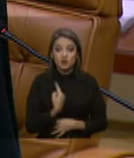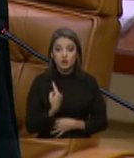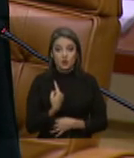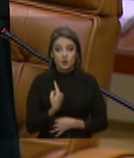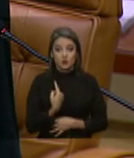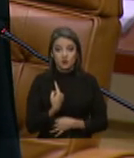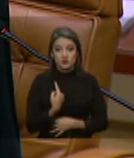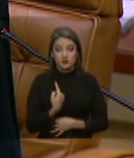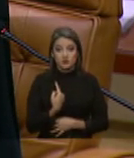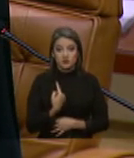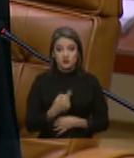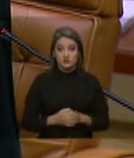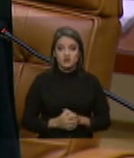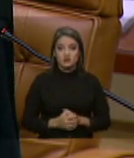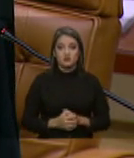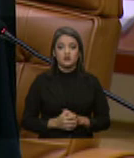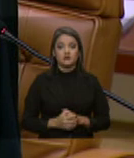nós